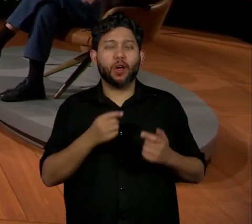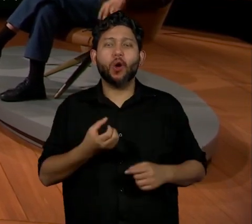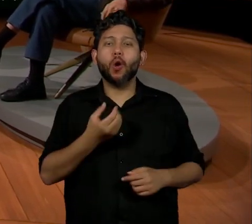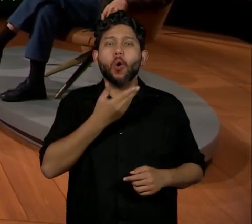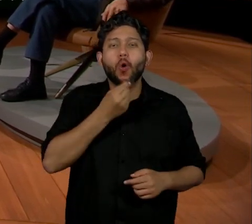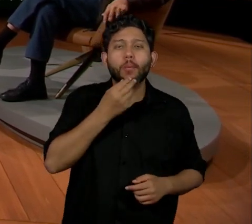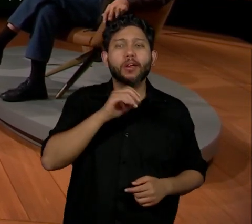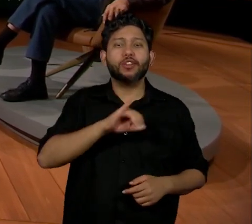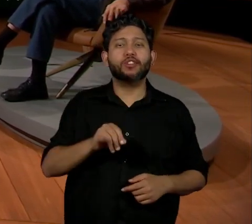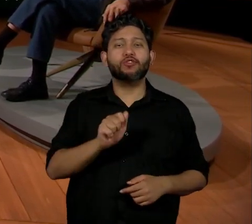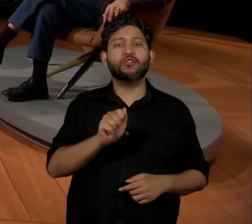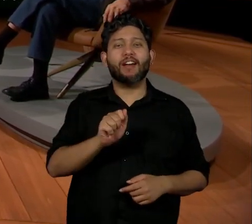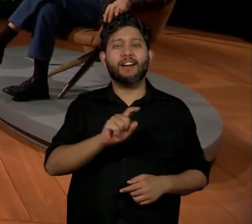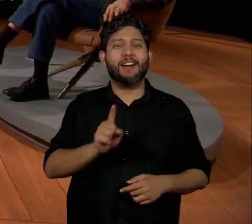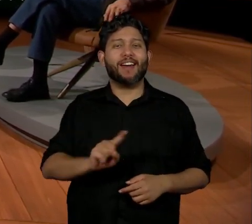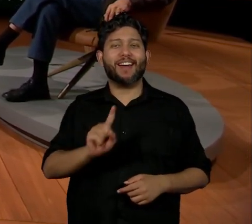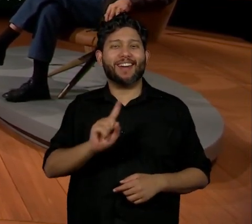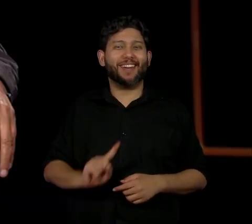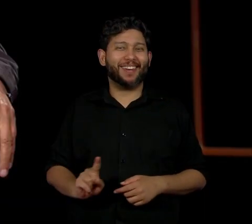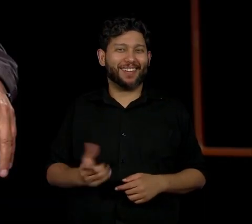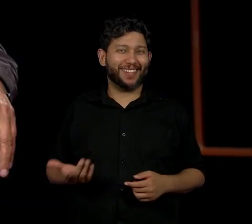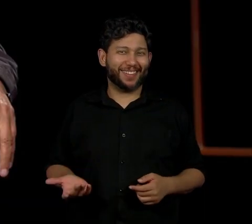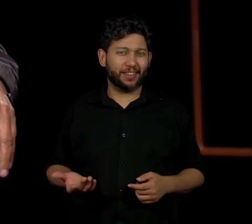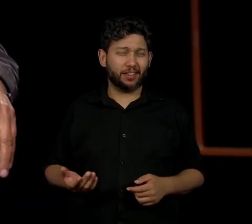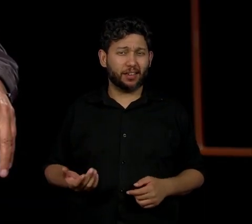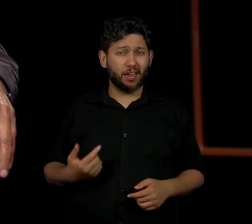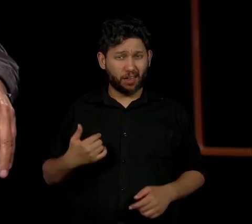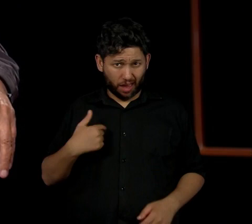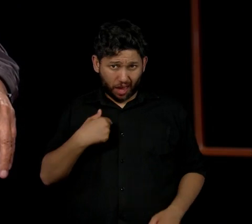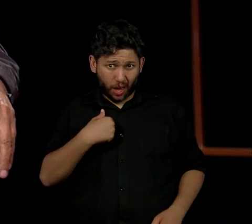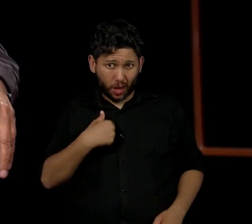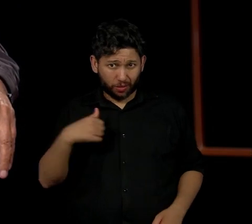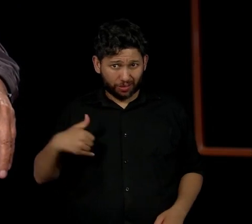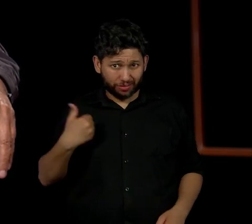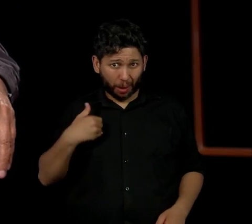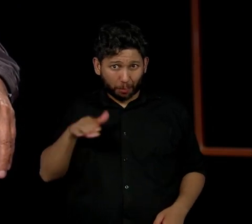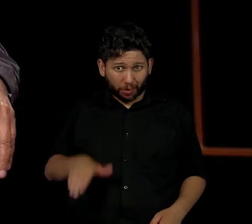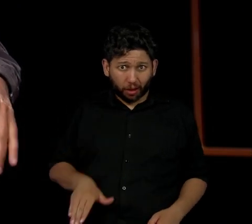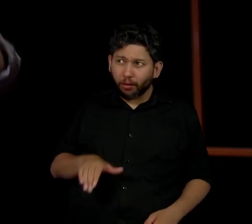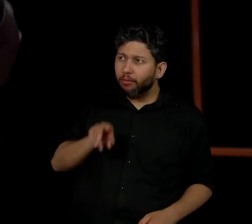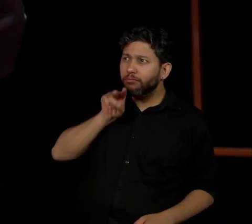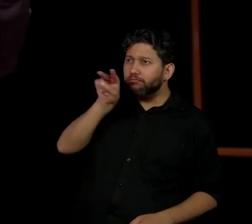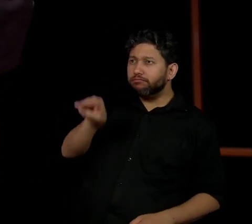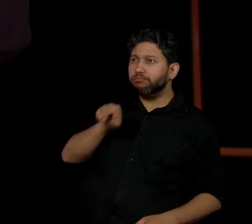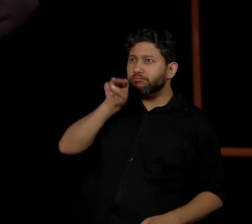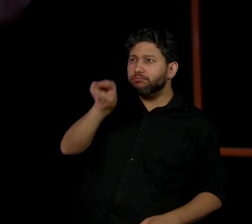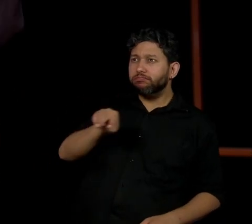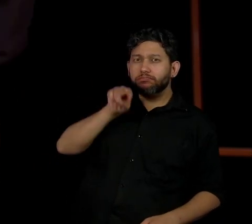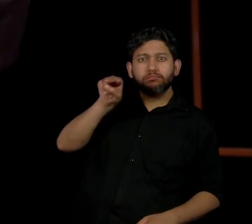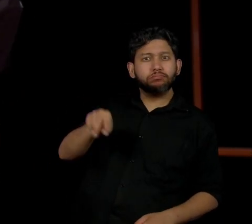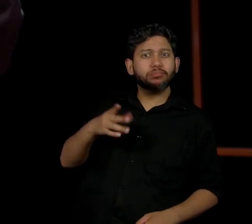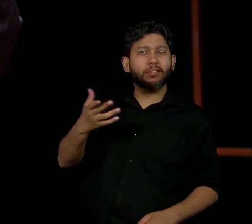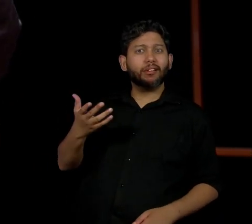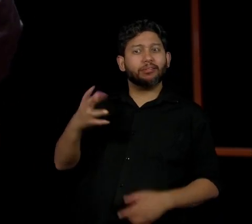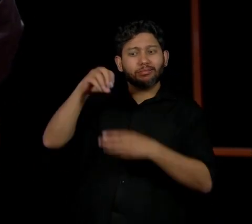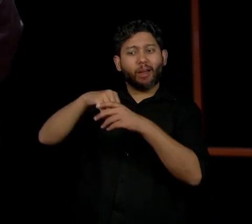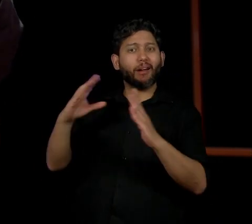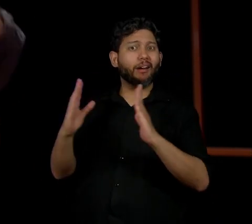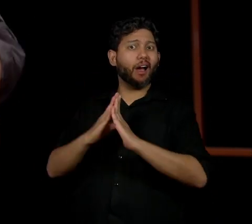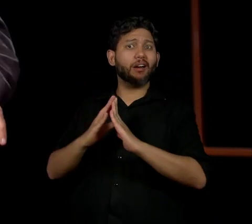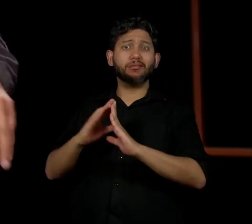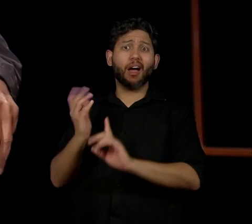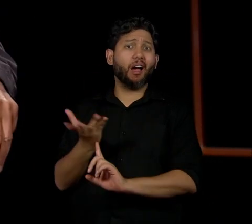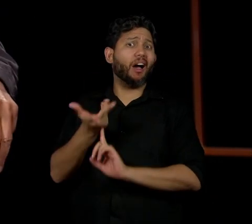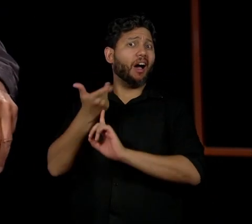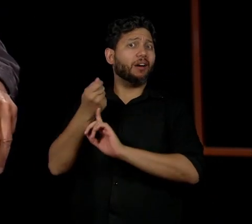né? E então, quer dizer, eu cresci no meio de uma atmosfera artística,